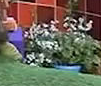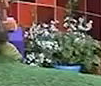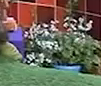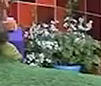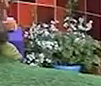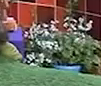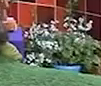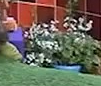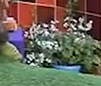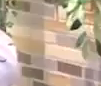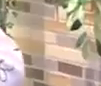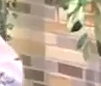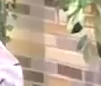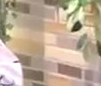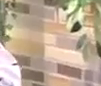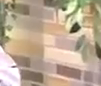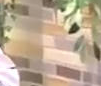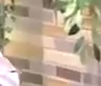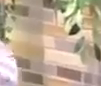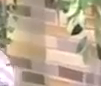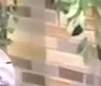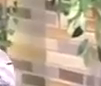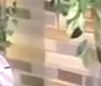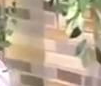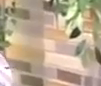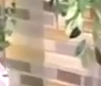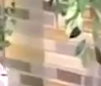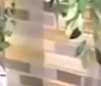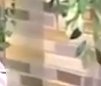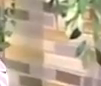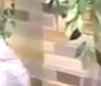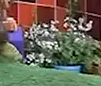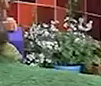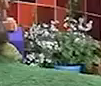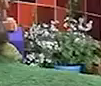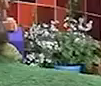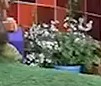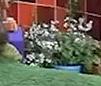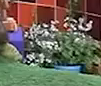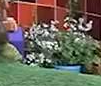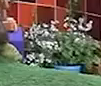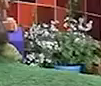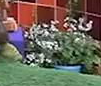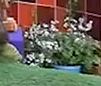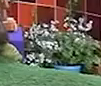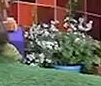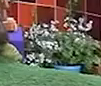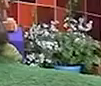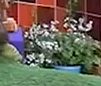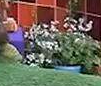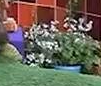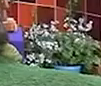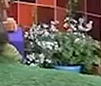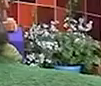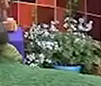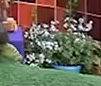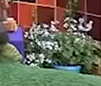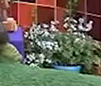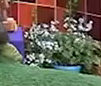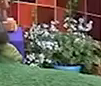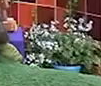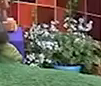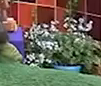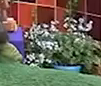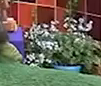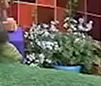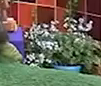Você me ajuda num repente? Eu? Sim. O cordel num repente? Exato. De repente, é pra já. Eu vou pegar o instrumento.